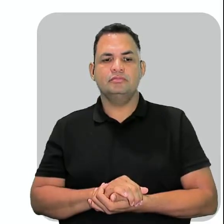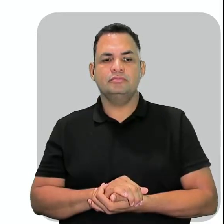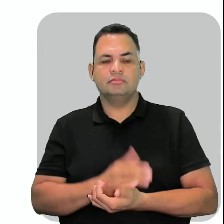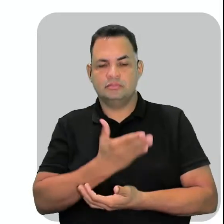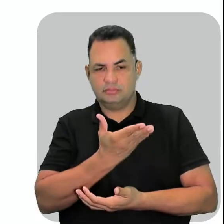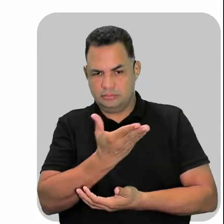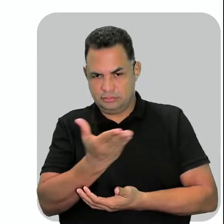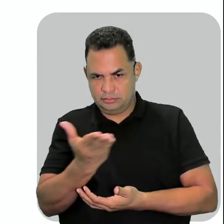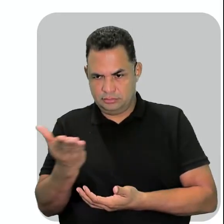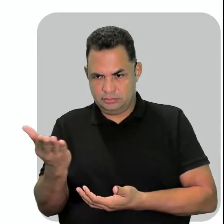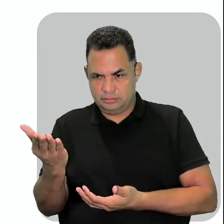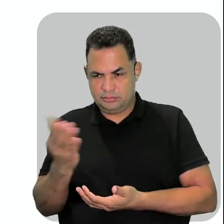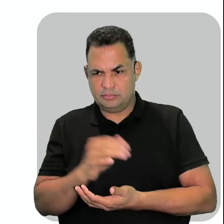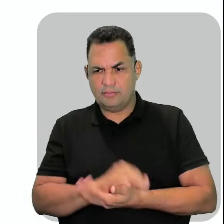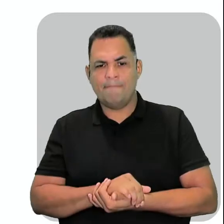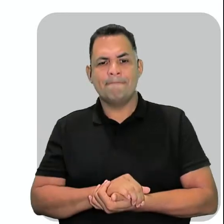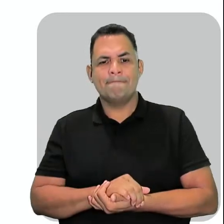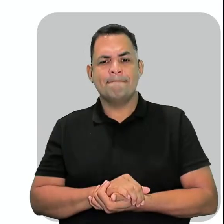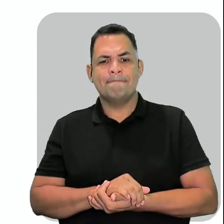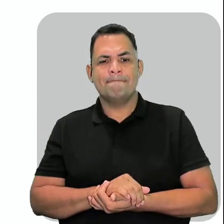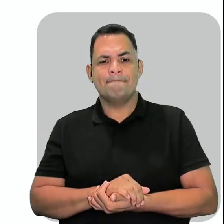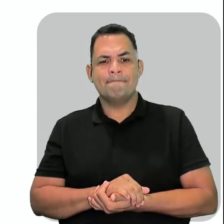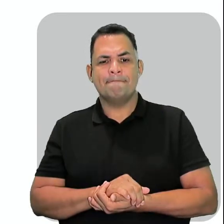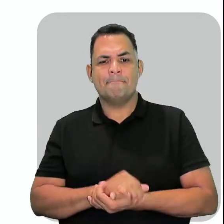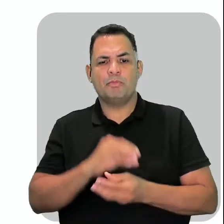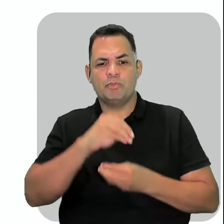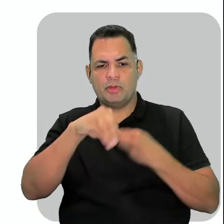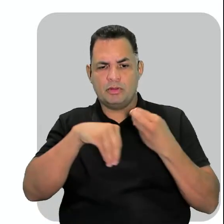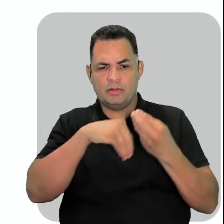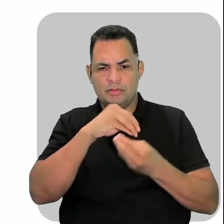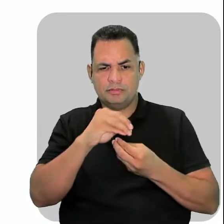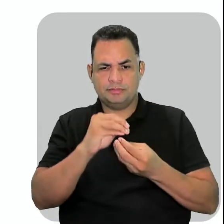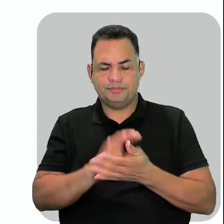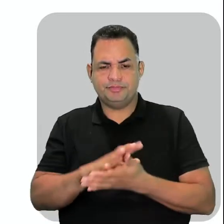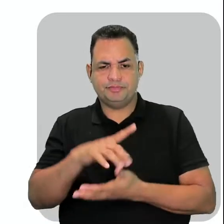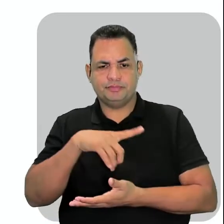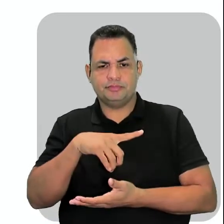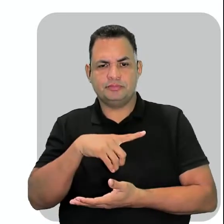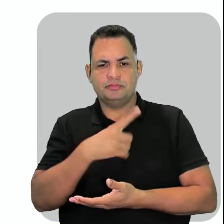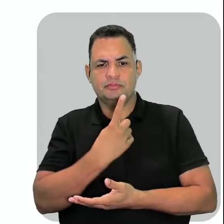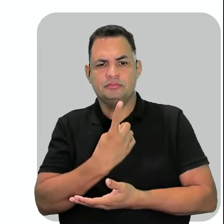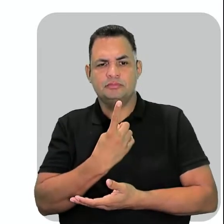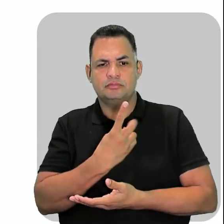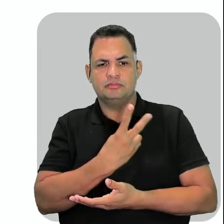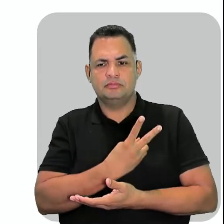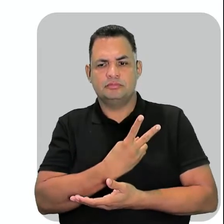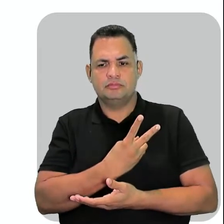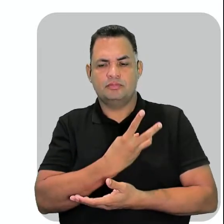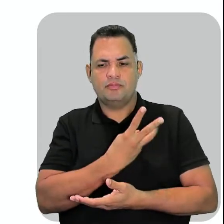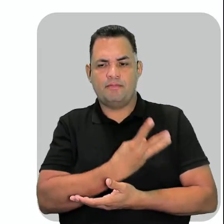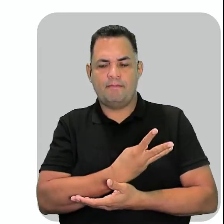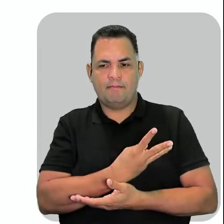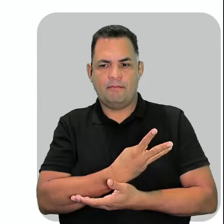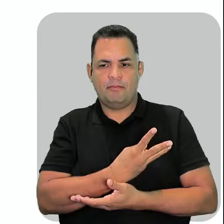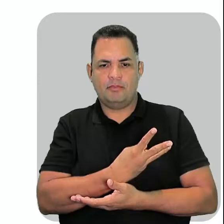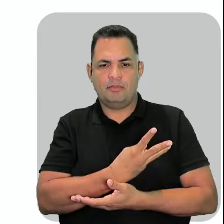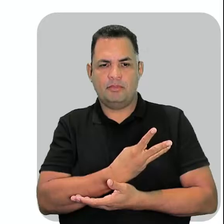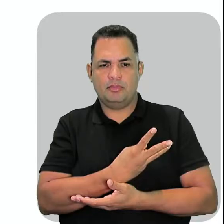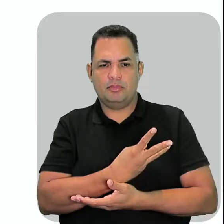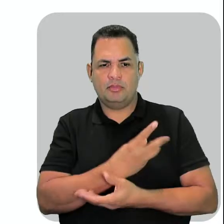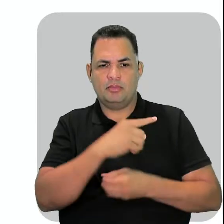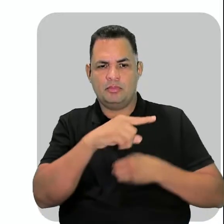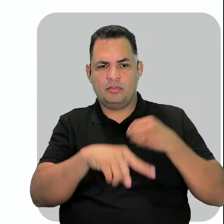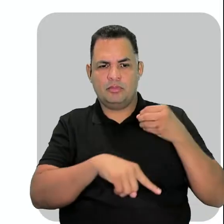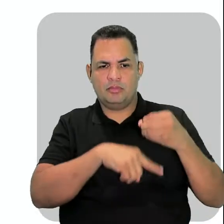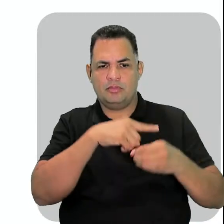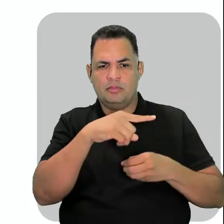Esse carinha aqui é um composto orgânico formado por 1, 2, 3